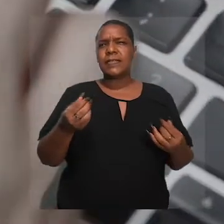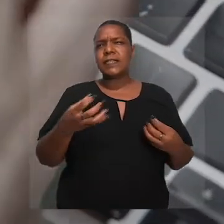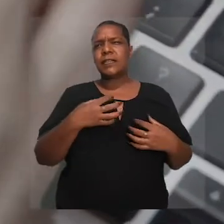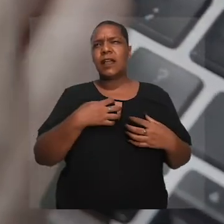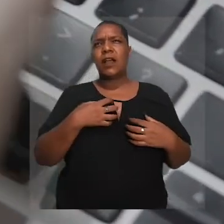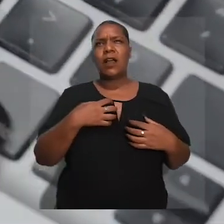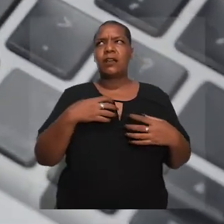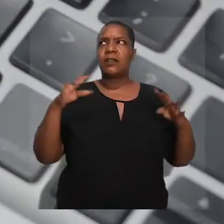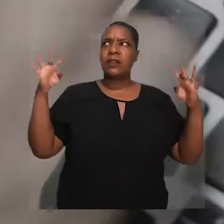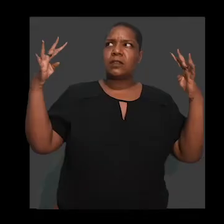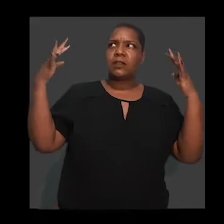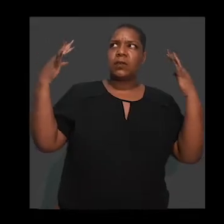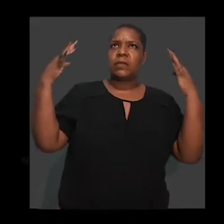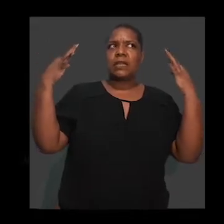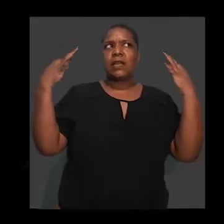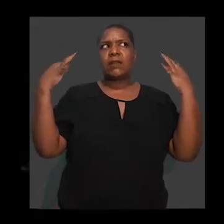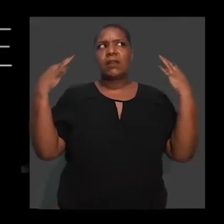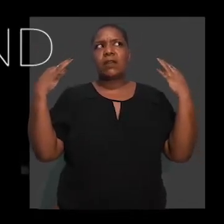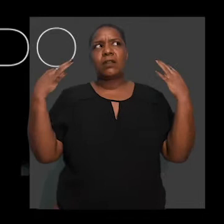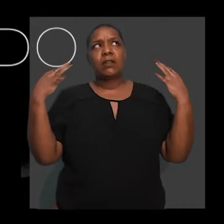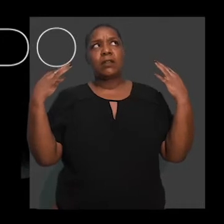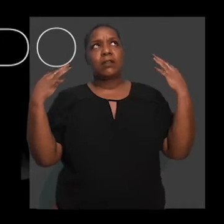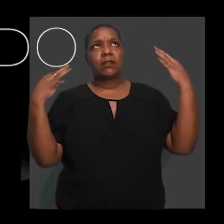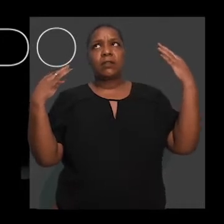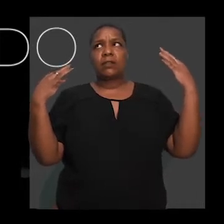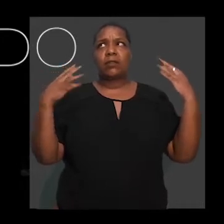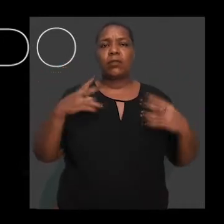A sensação de estar sendo observada continua.